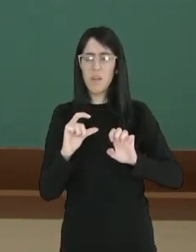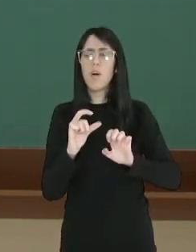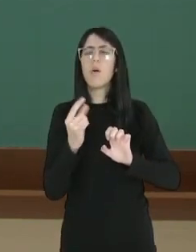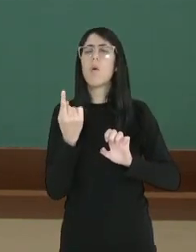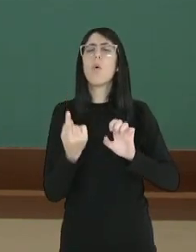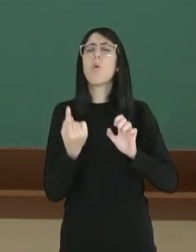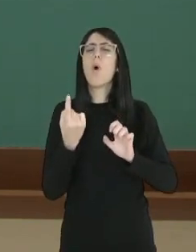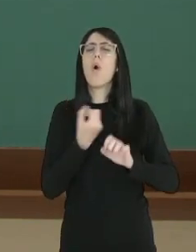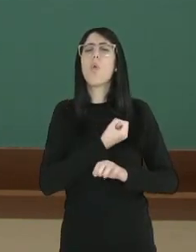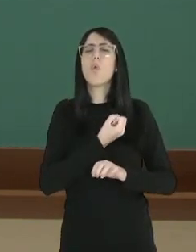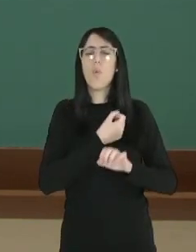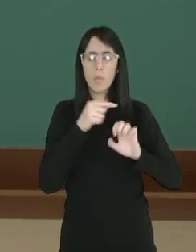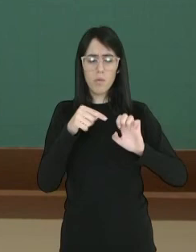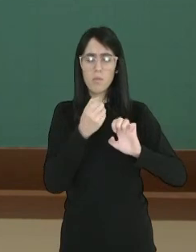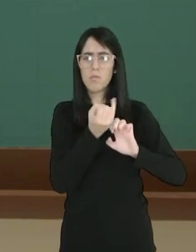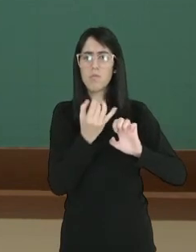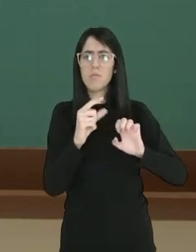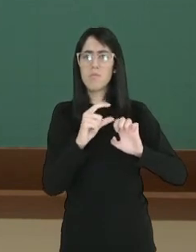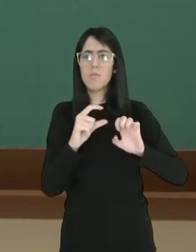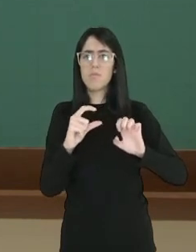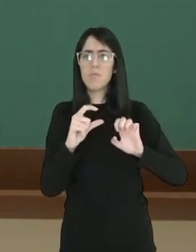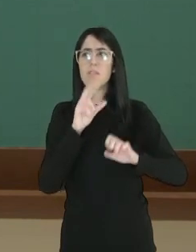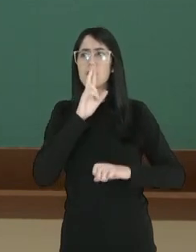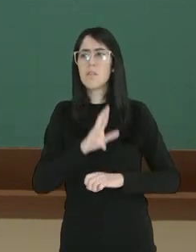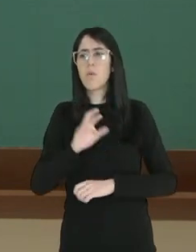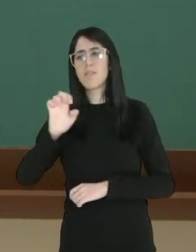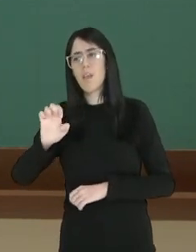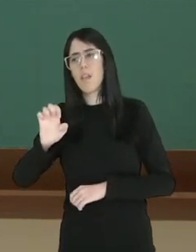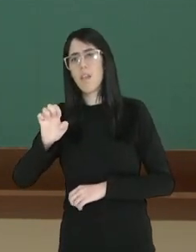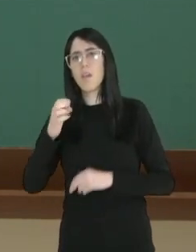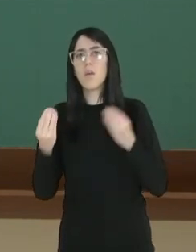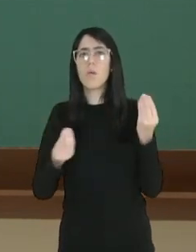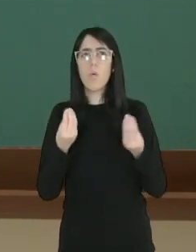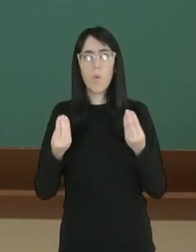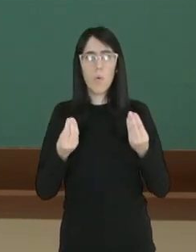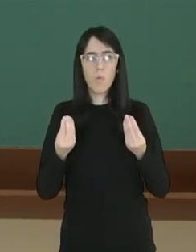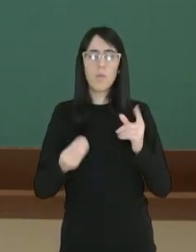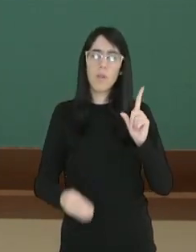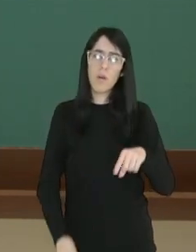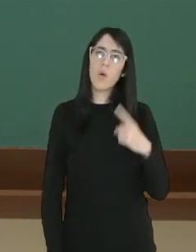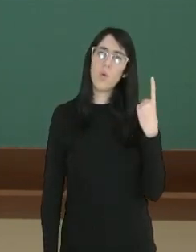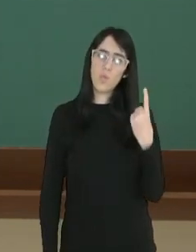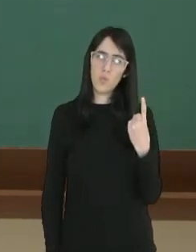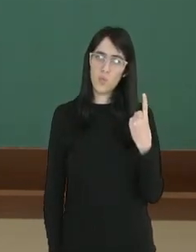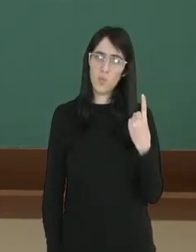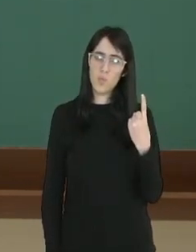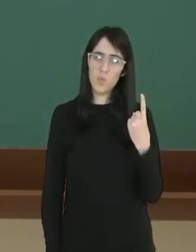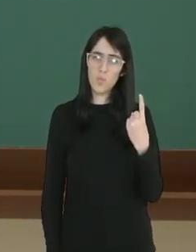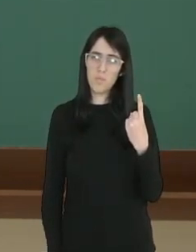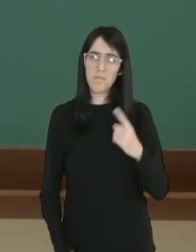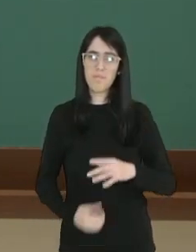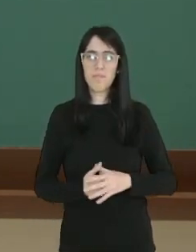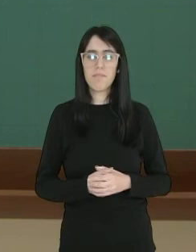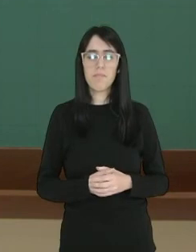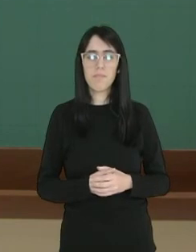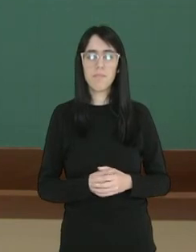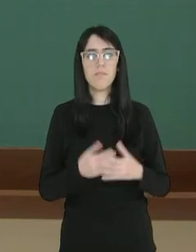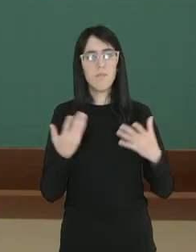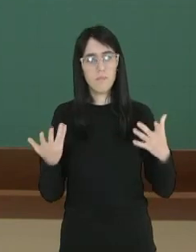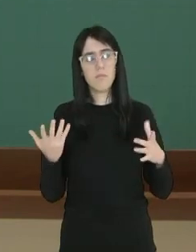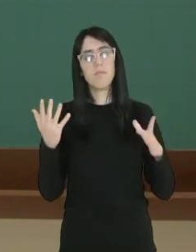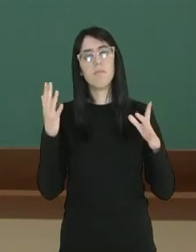que resulta no e? Só tem uma opção, que é o 1, o valor do ln. Realizamos